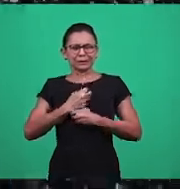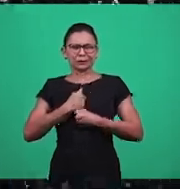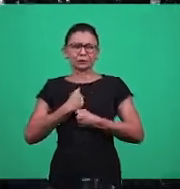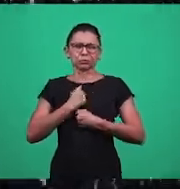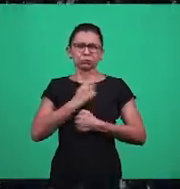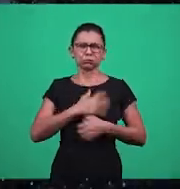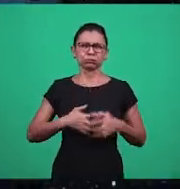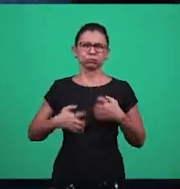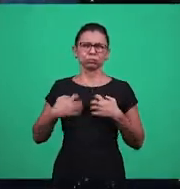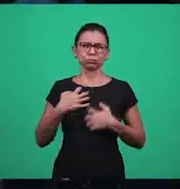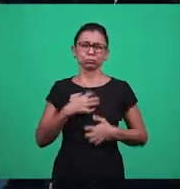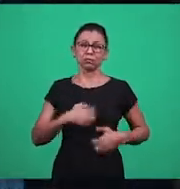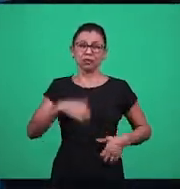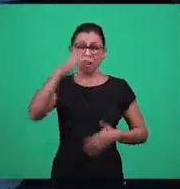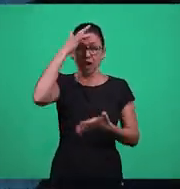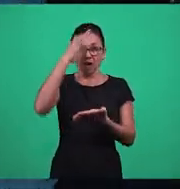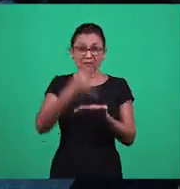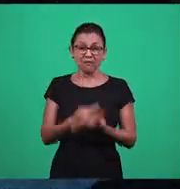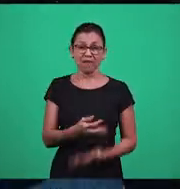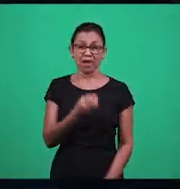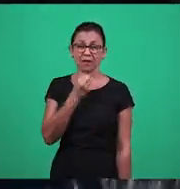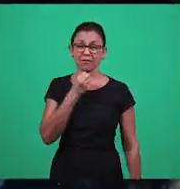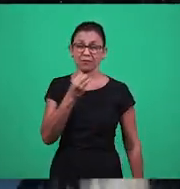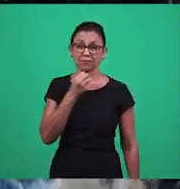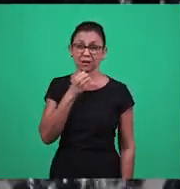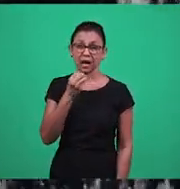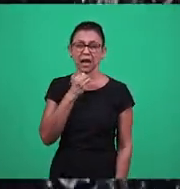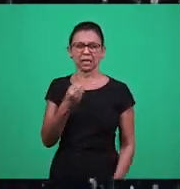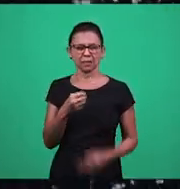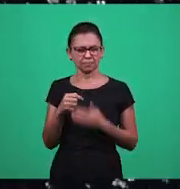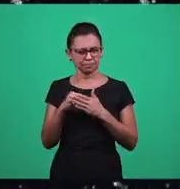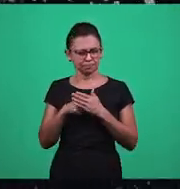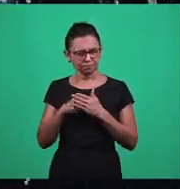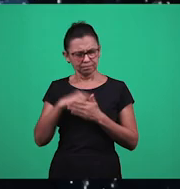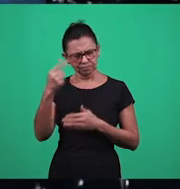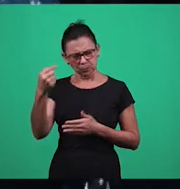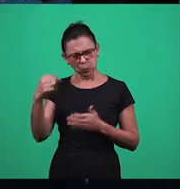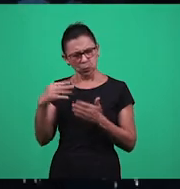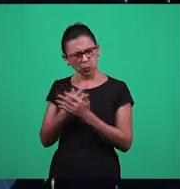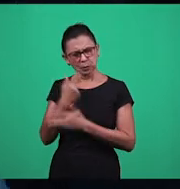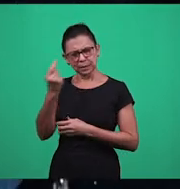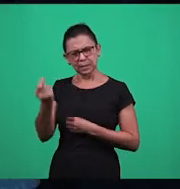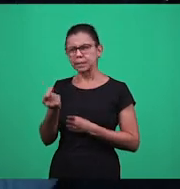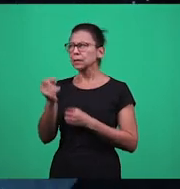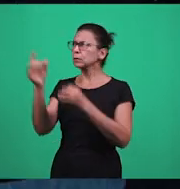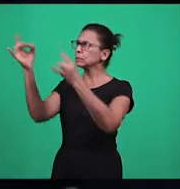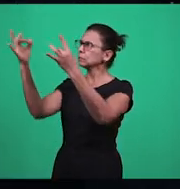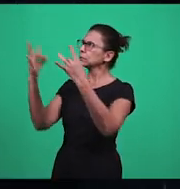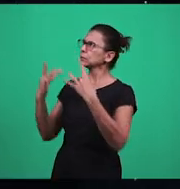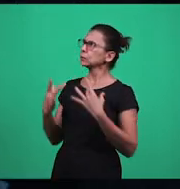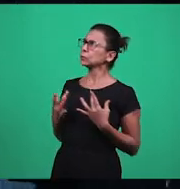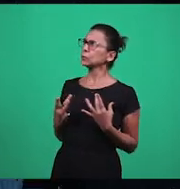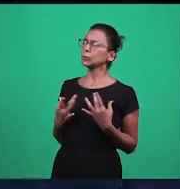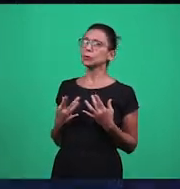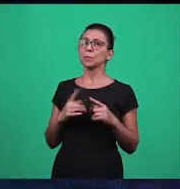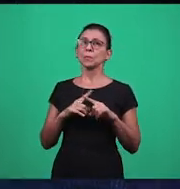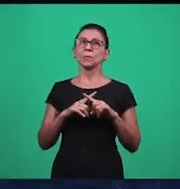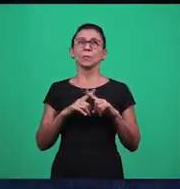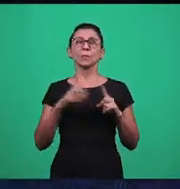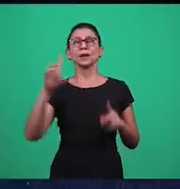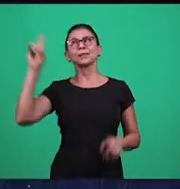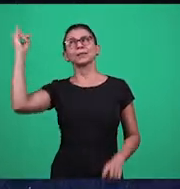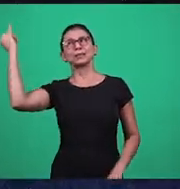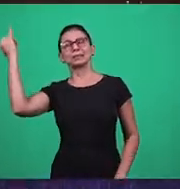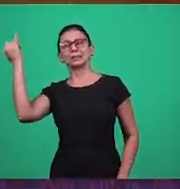no coração de Mary consumiu a sua fé, que dizia para si mesma que Deus a havia abandonado.